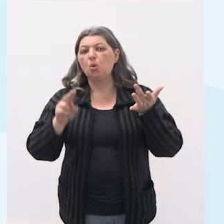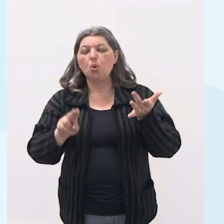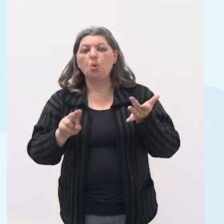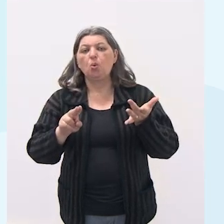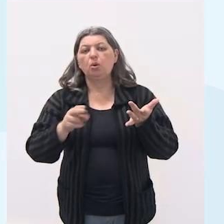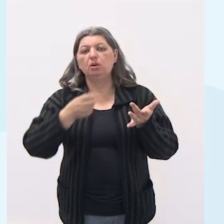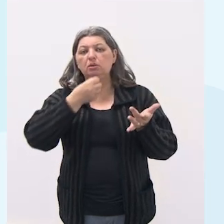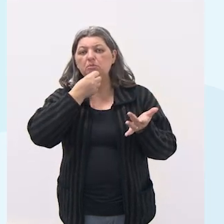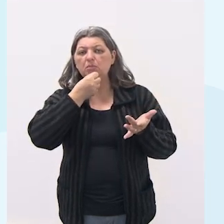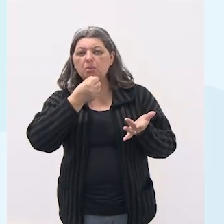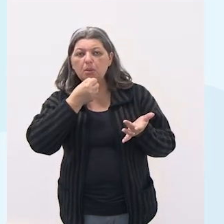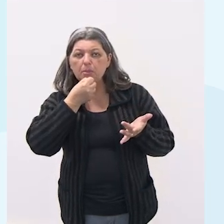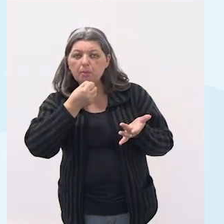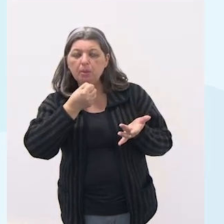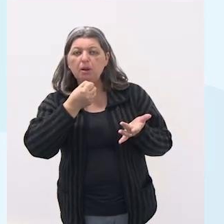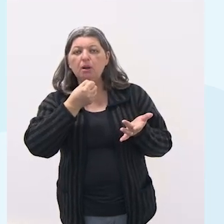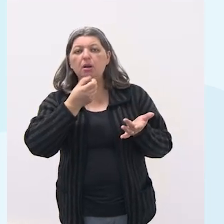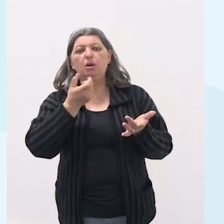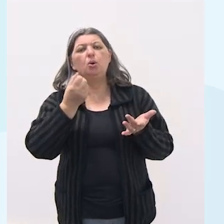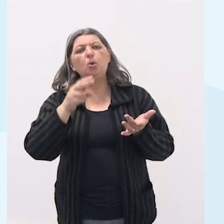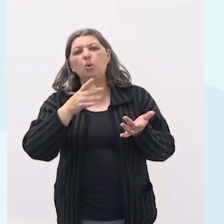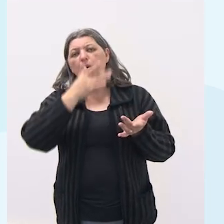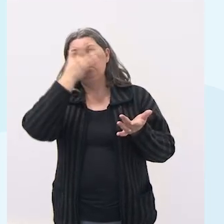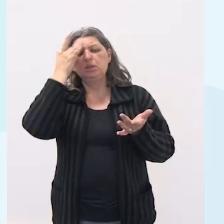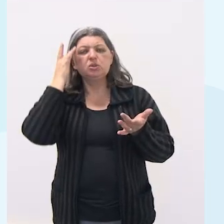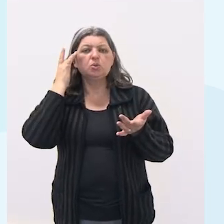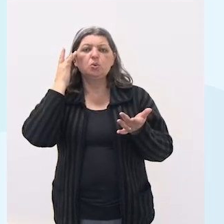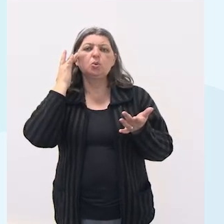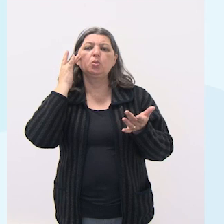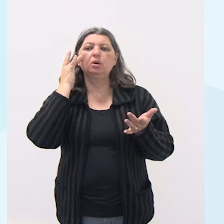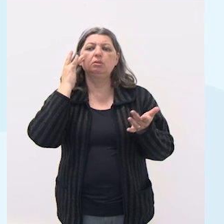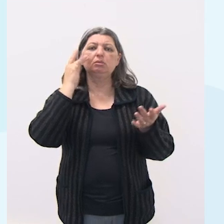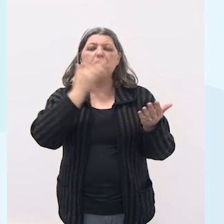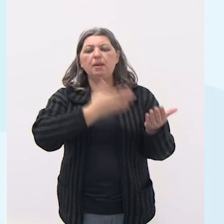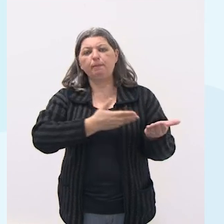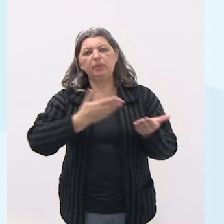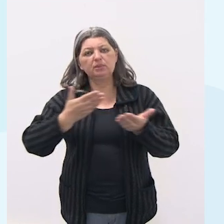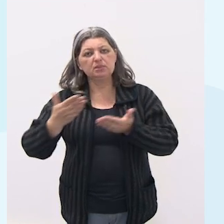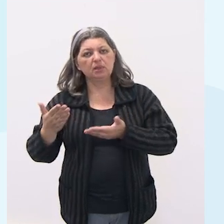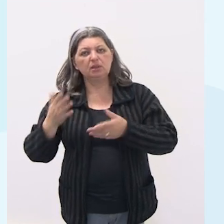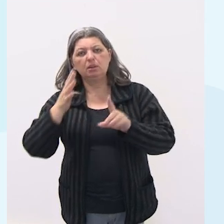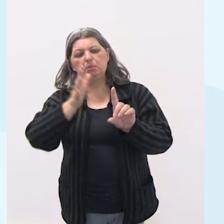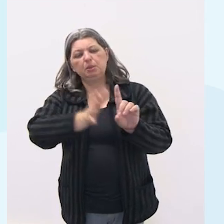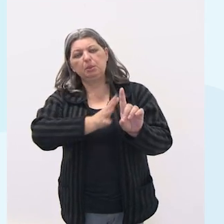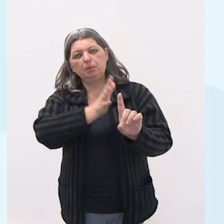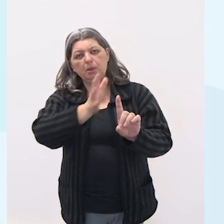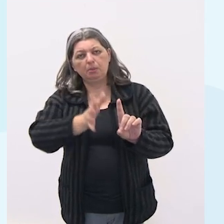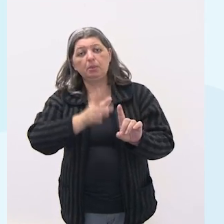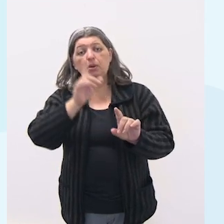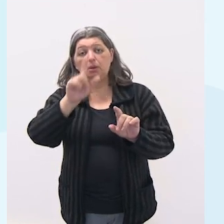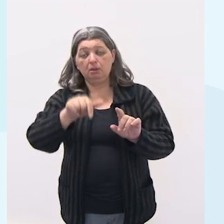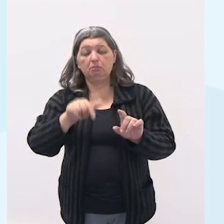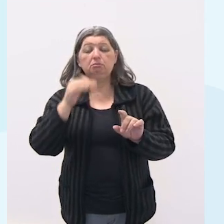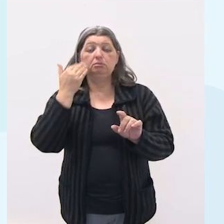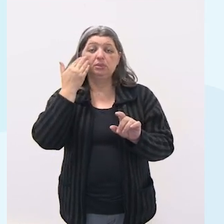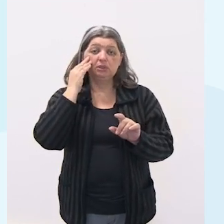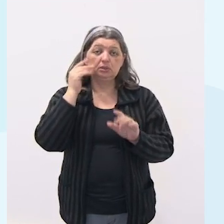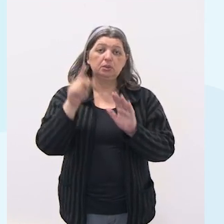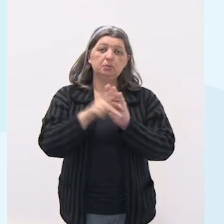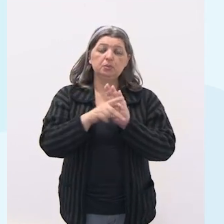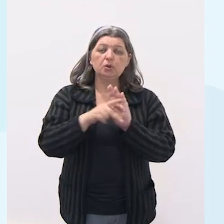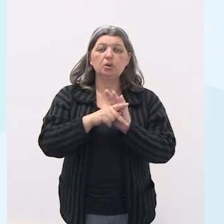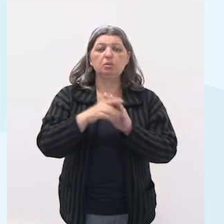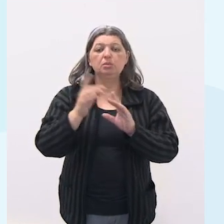locutor, através de um apresentador, ela vai poder acreditar que haja representatividade da sociedade é